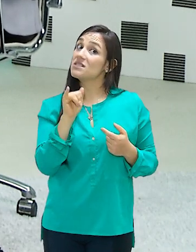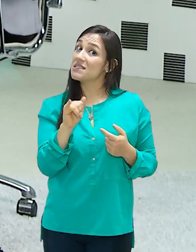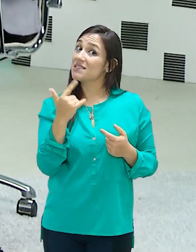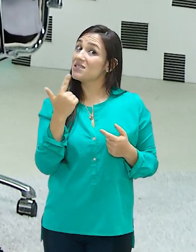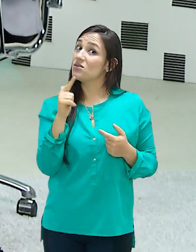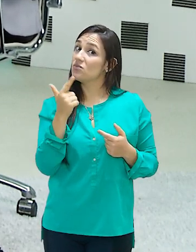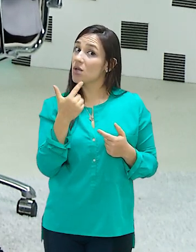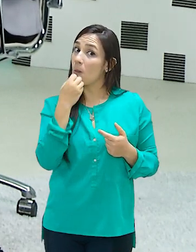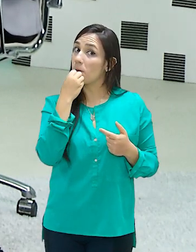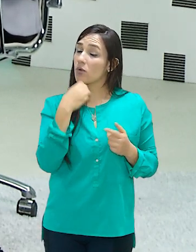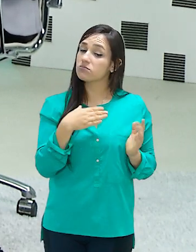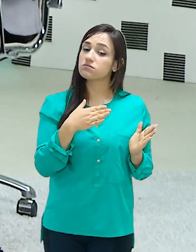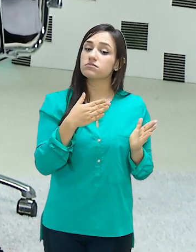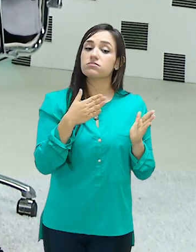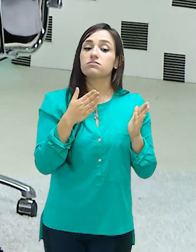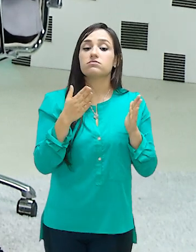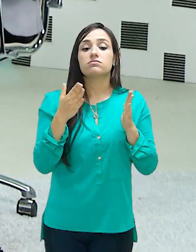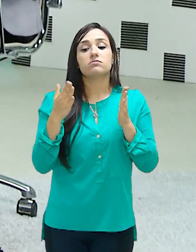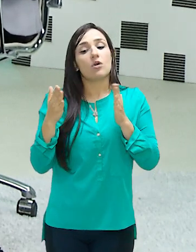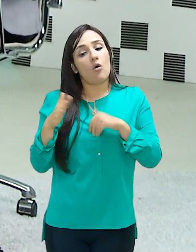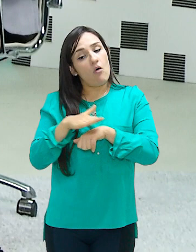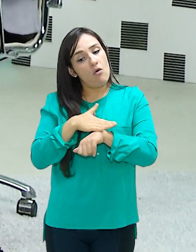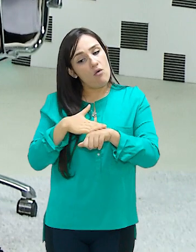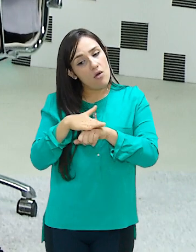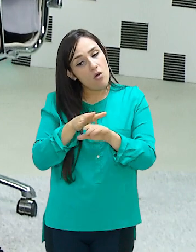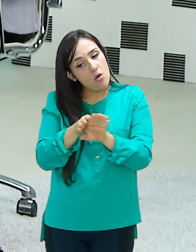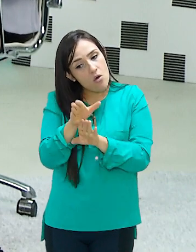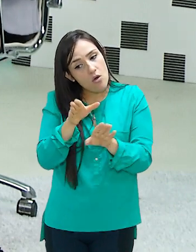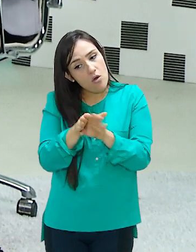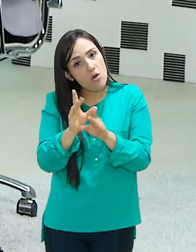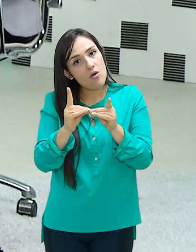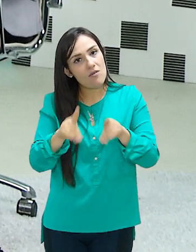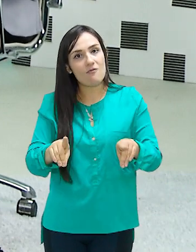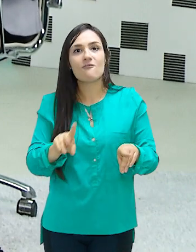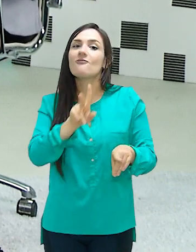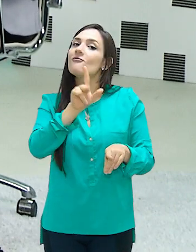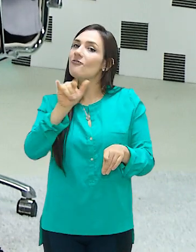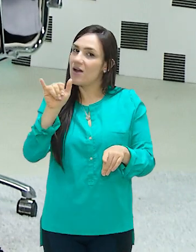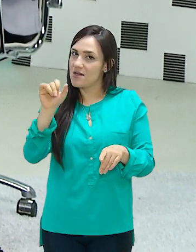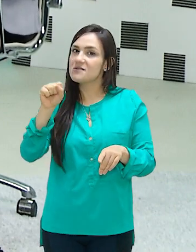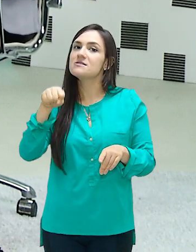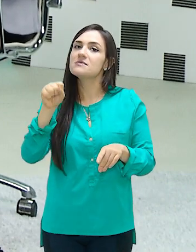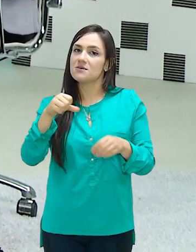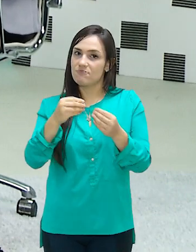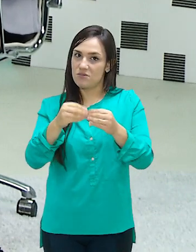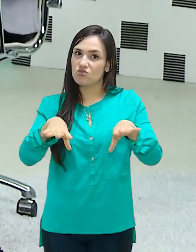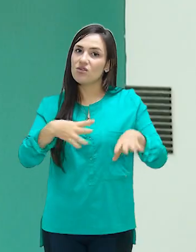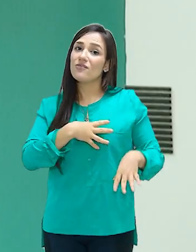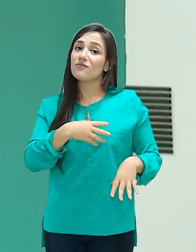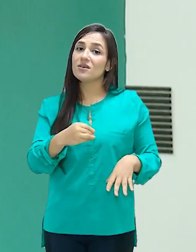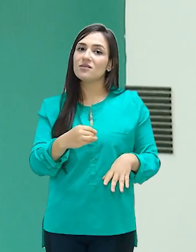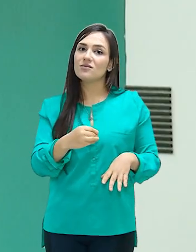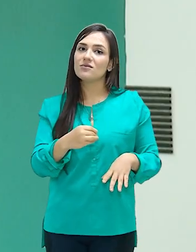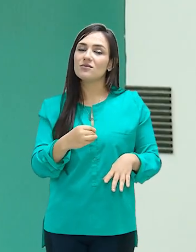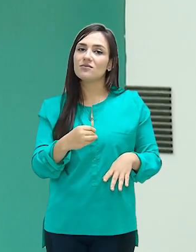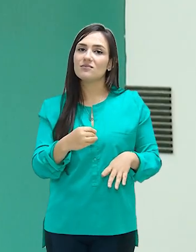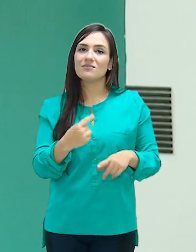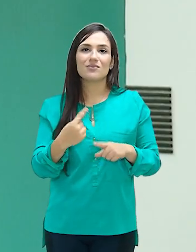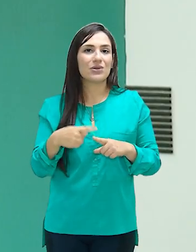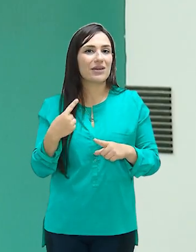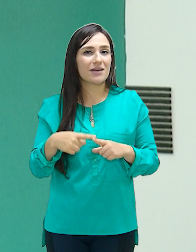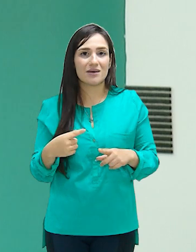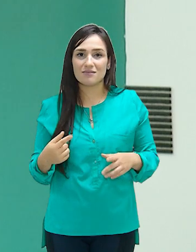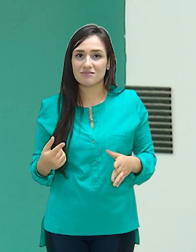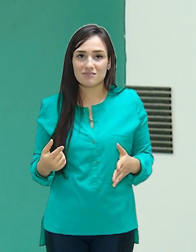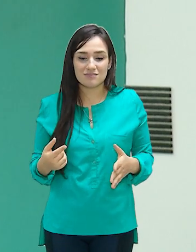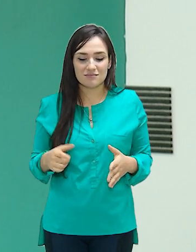de divórcio não for trabalhado da forma correta, vai afetar os filhos. Por quê? O terreno fica tudo